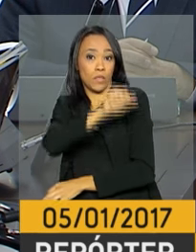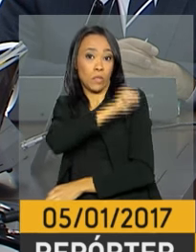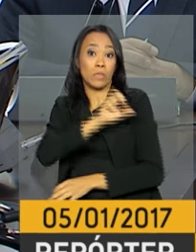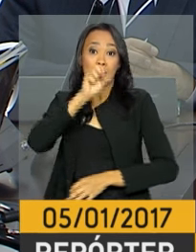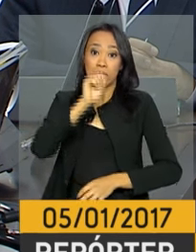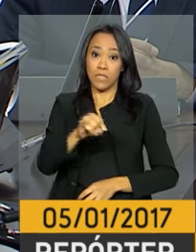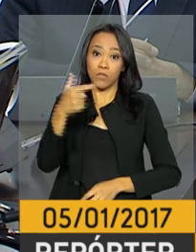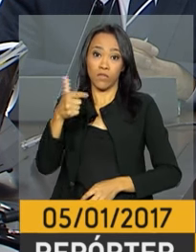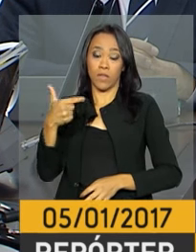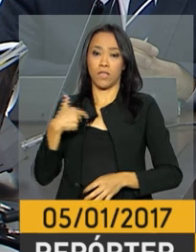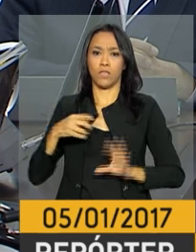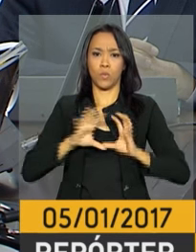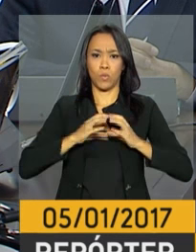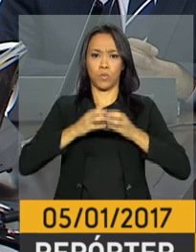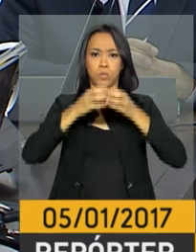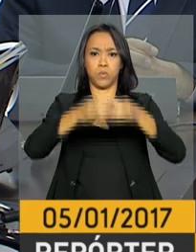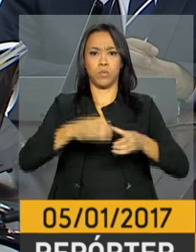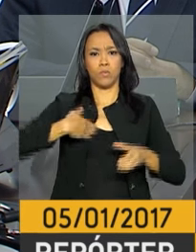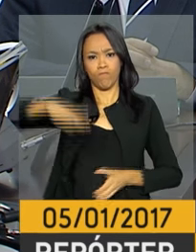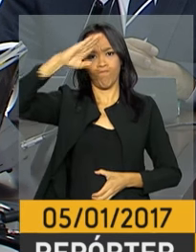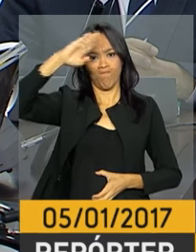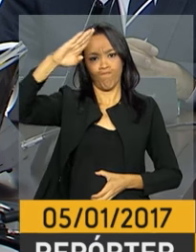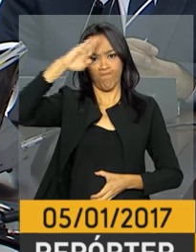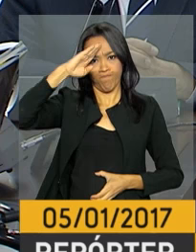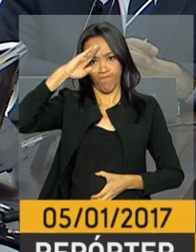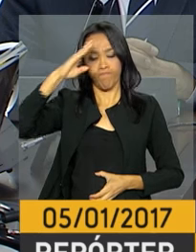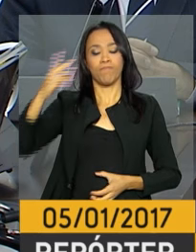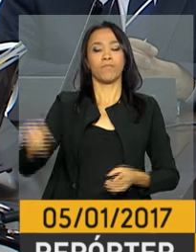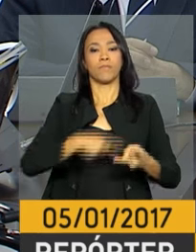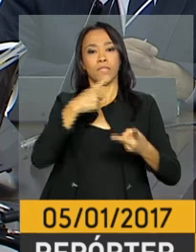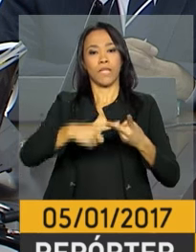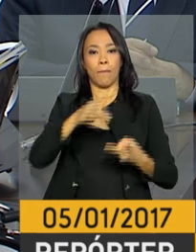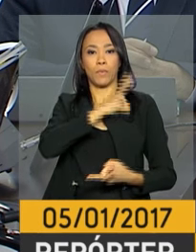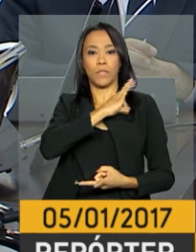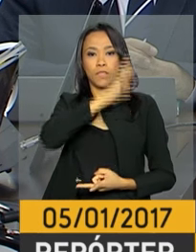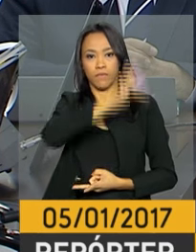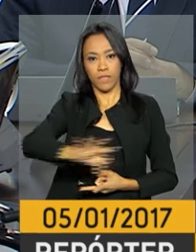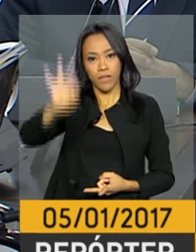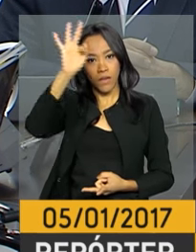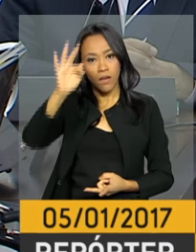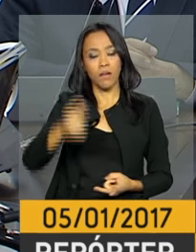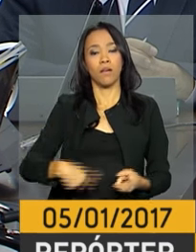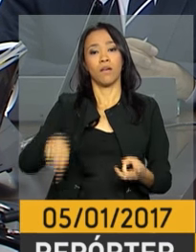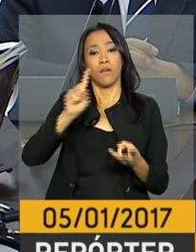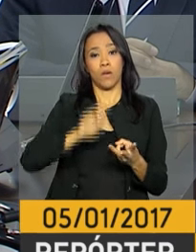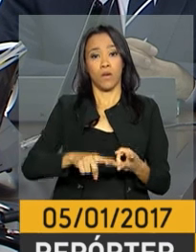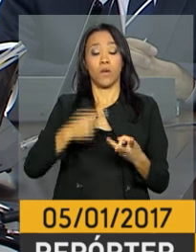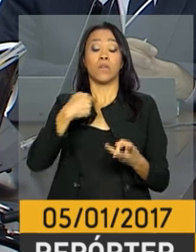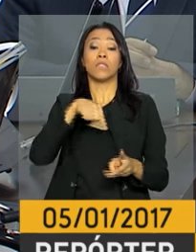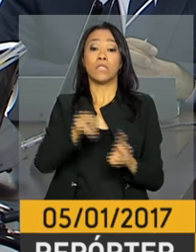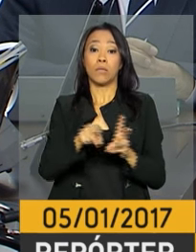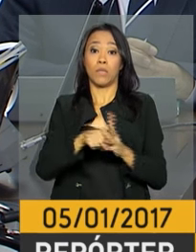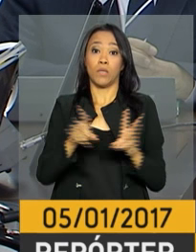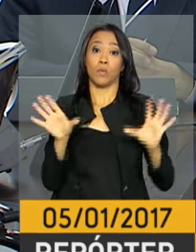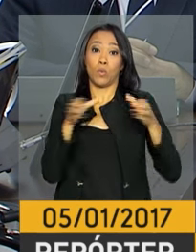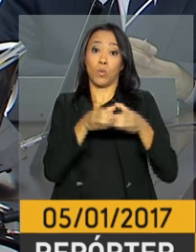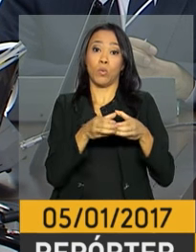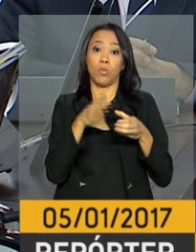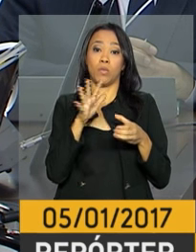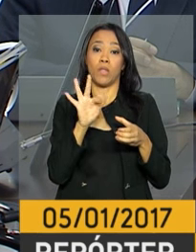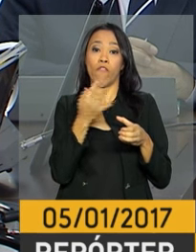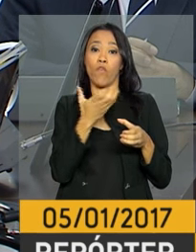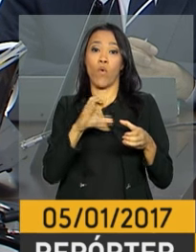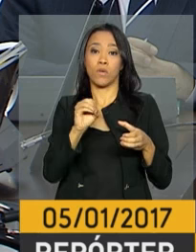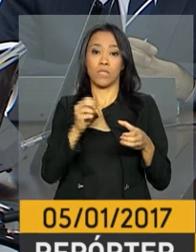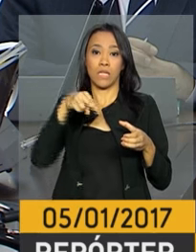das forças armadas não fosse a atuação da polícia federal não fosse a atuação da força nacional de segurança e mais